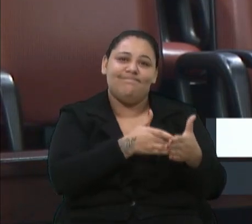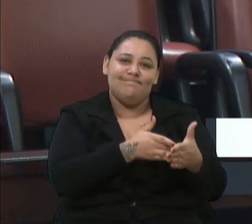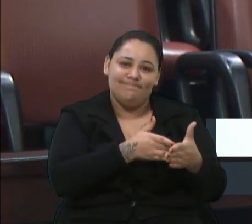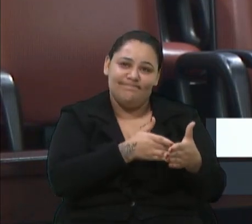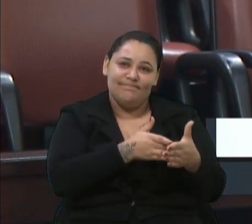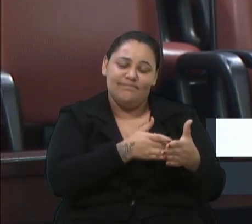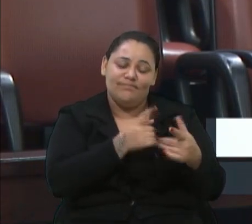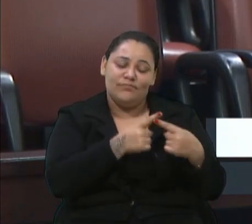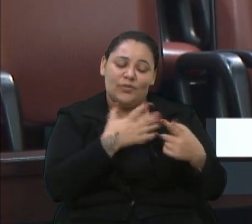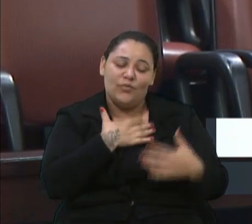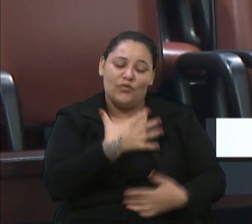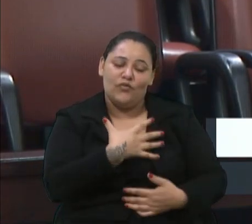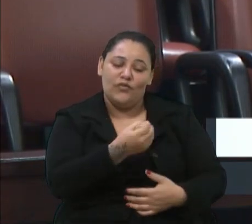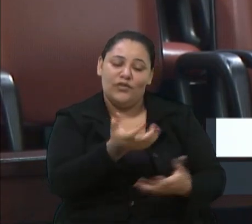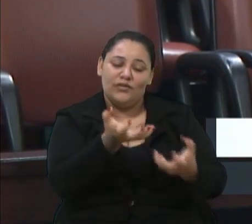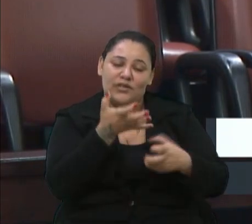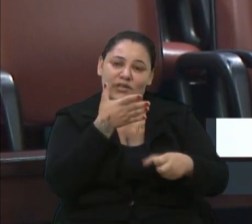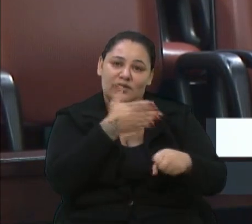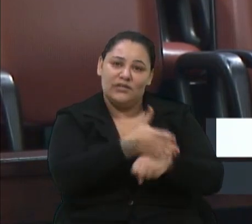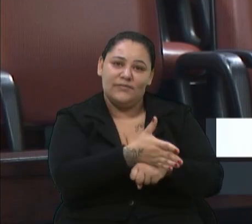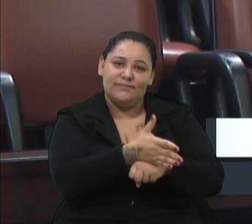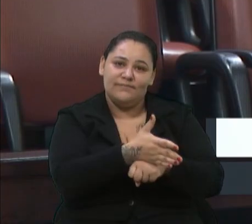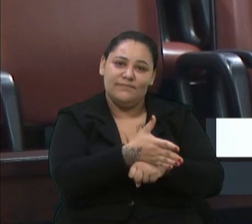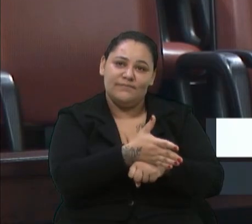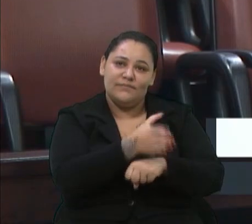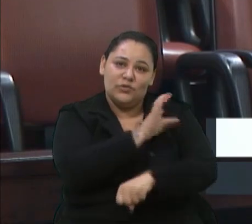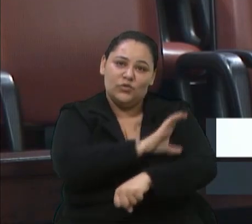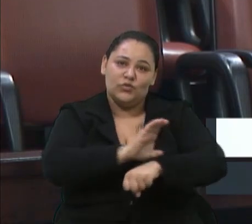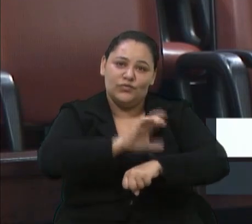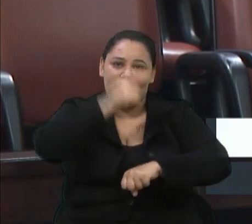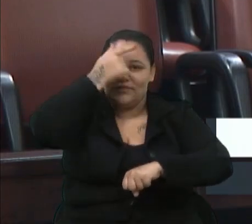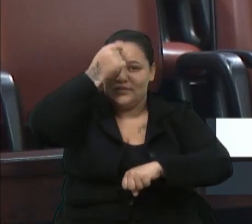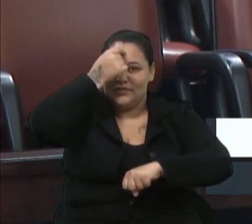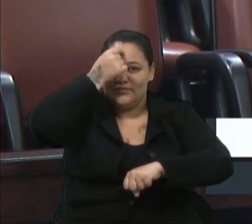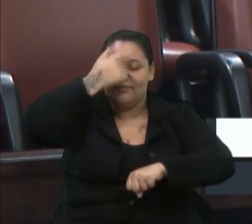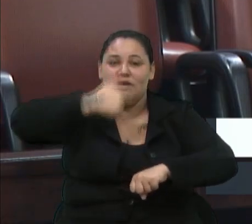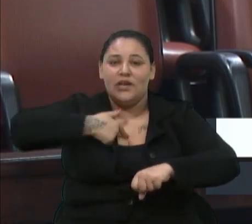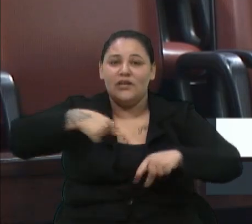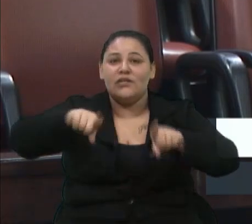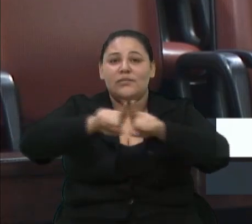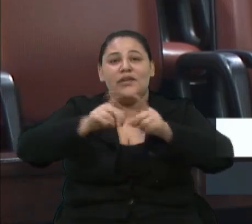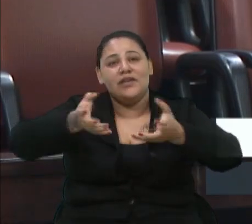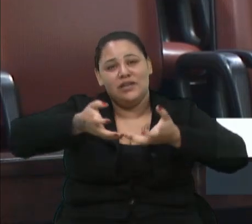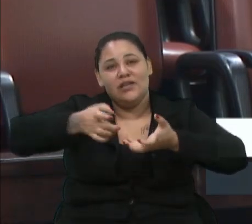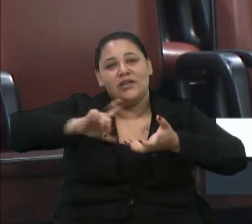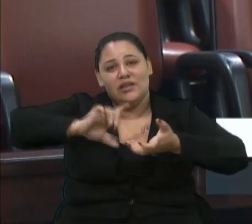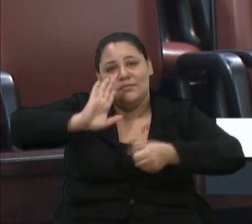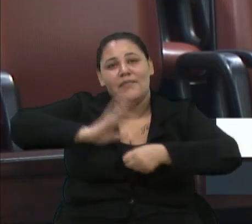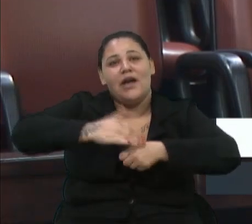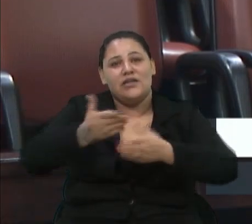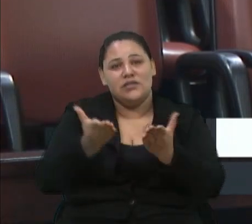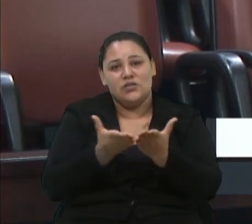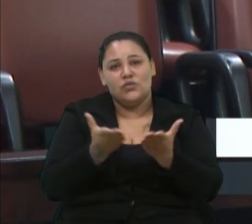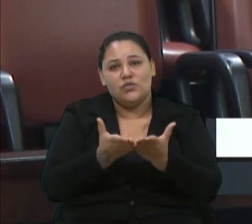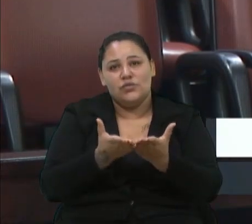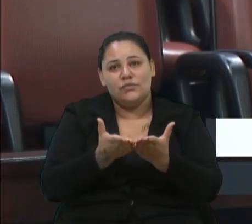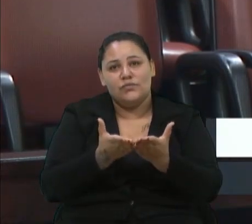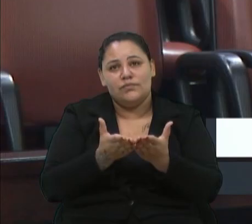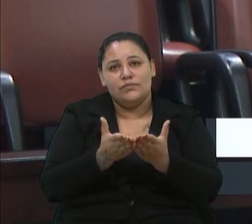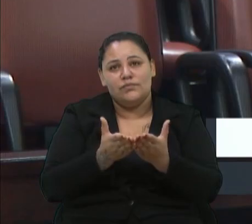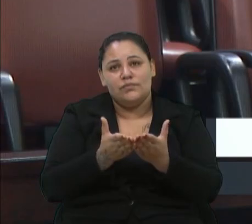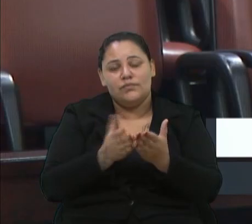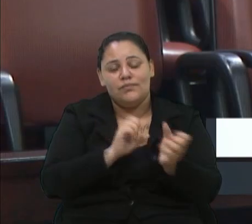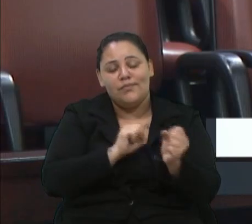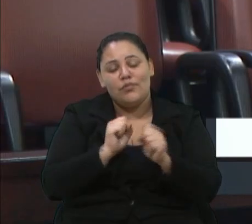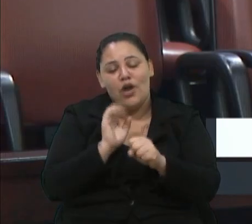queriam ingressar num curso superior. Eu também queria ter mais estudo para poder ajudar a nossa comunidade,